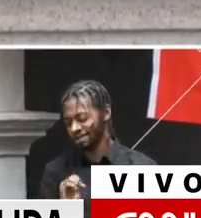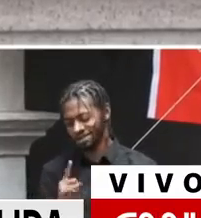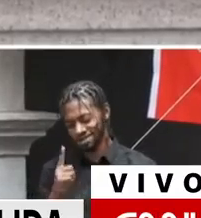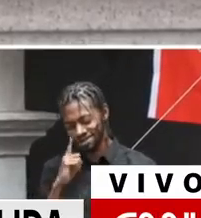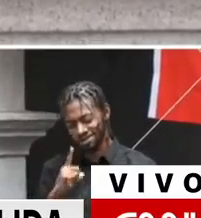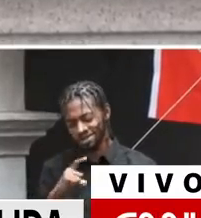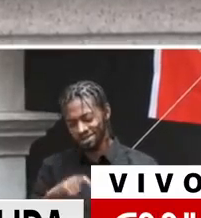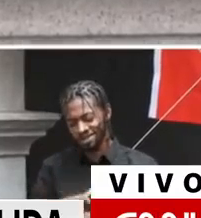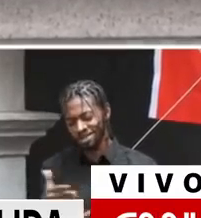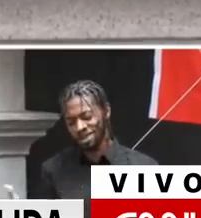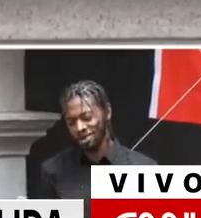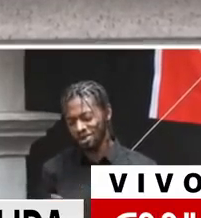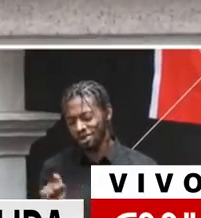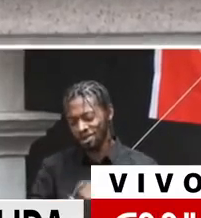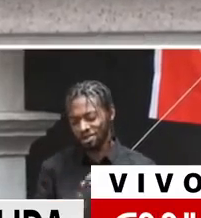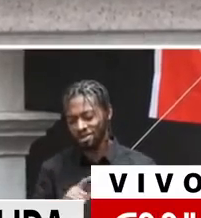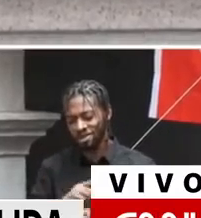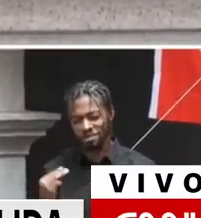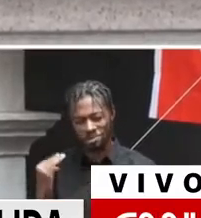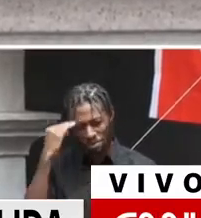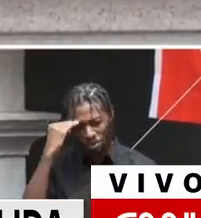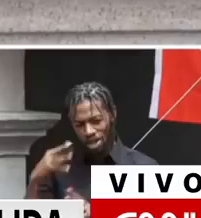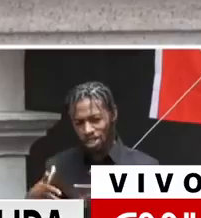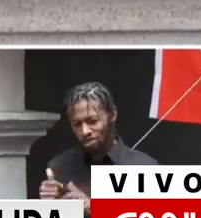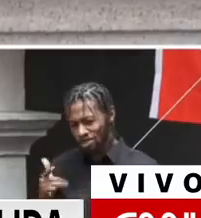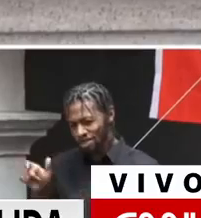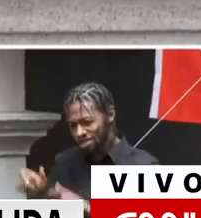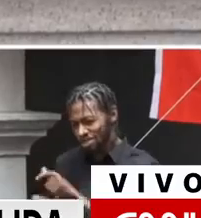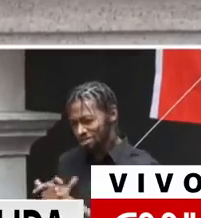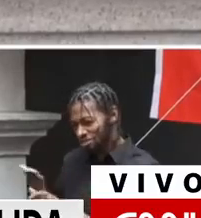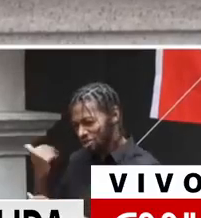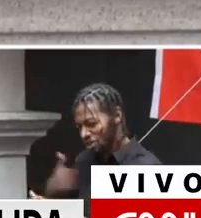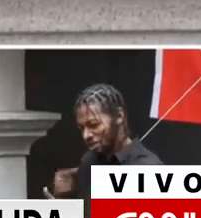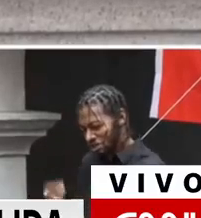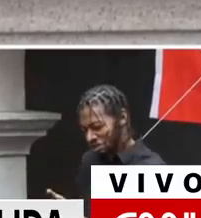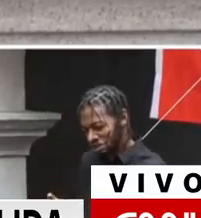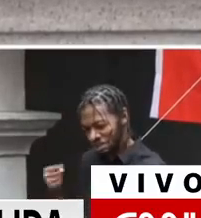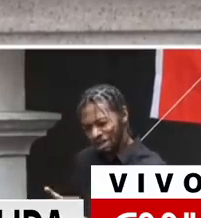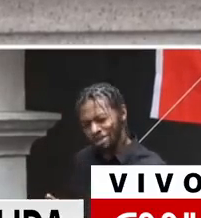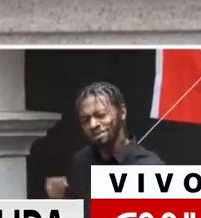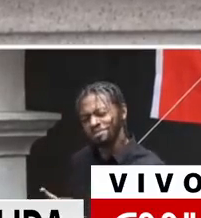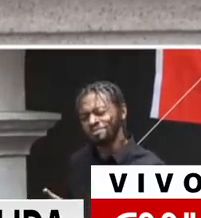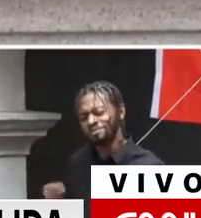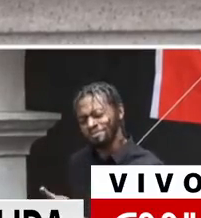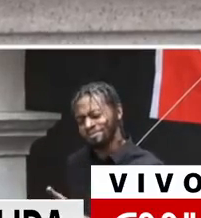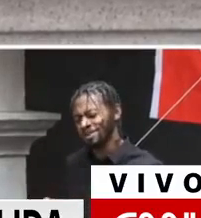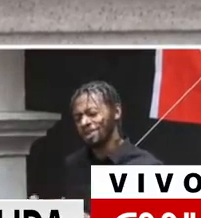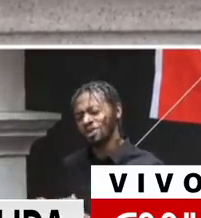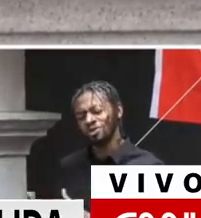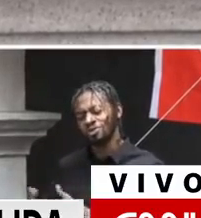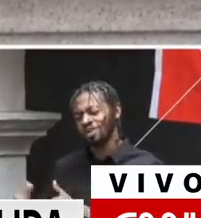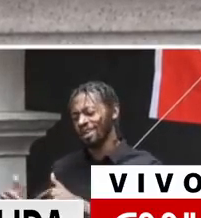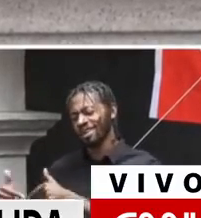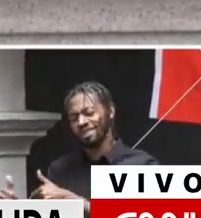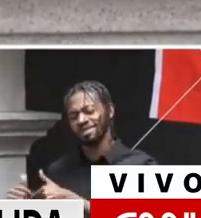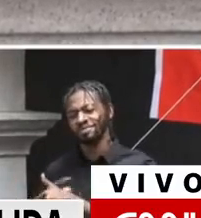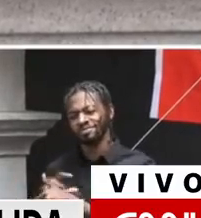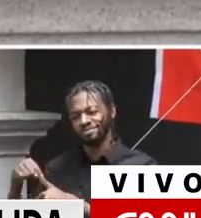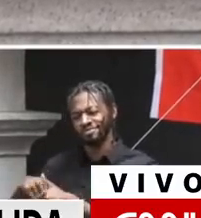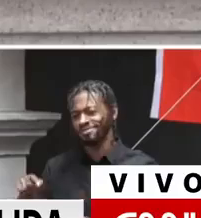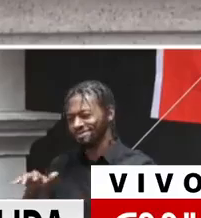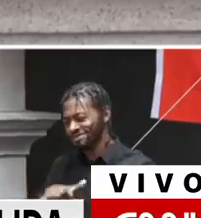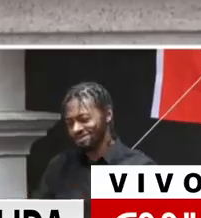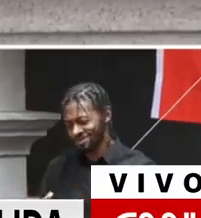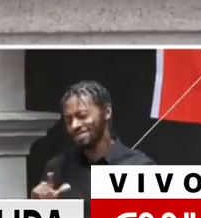setores da sociedade civil, desde empresários a movimentos sociais, e todos eles puderam falar. Foram cerca